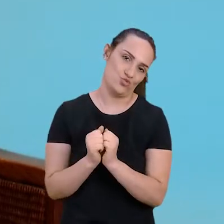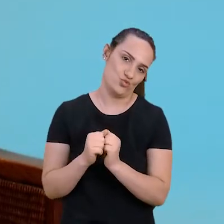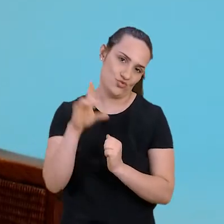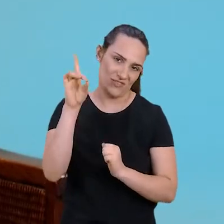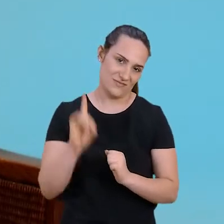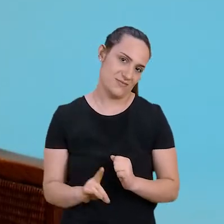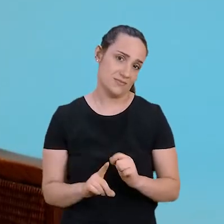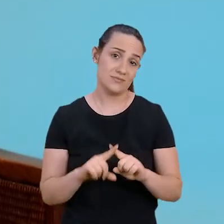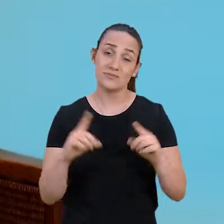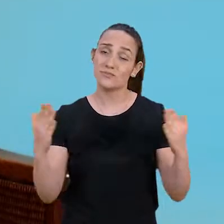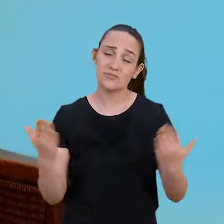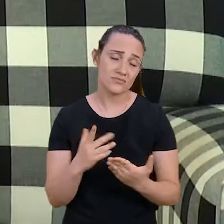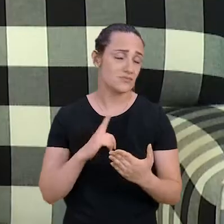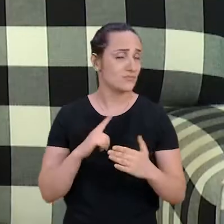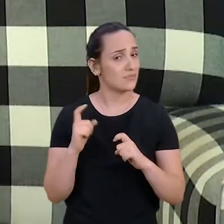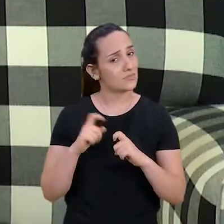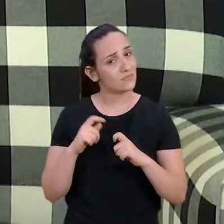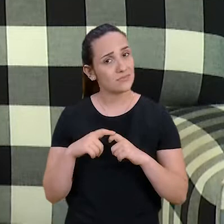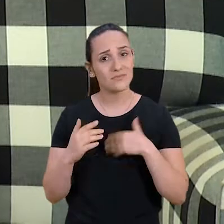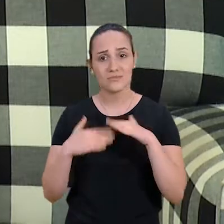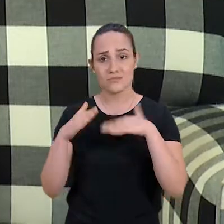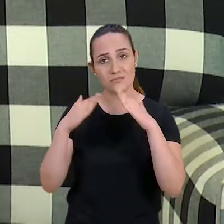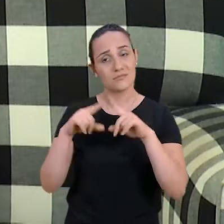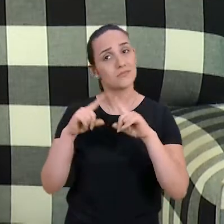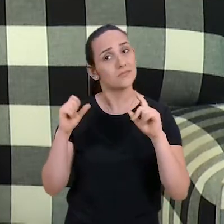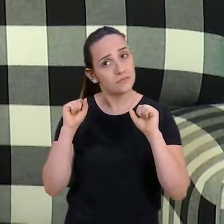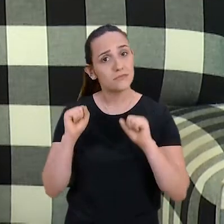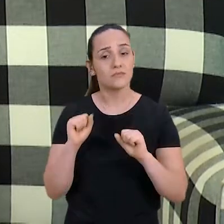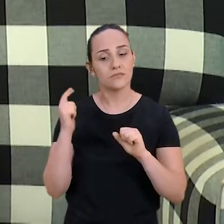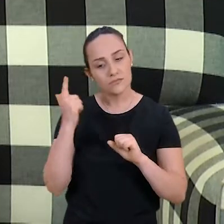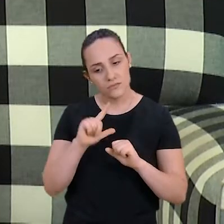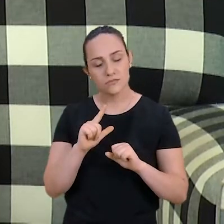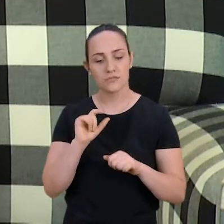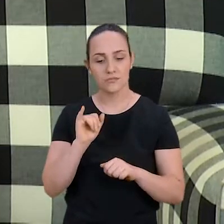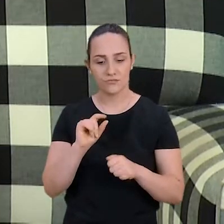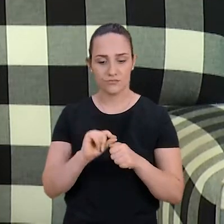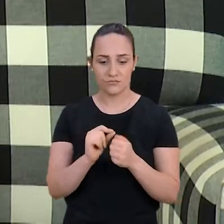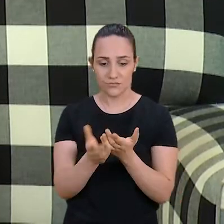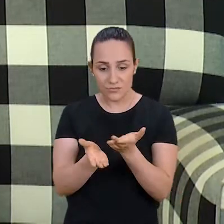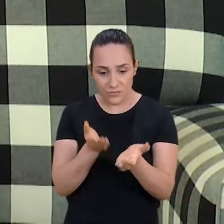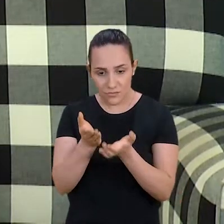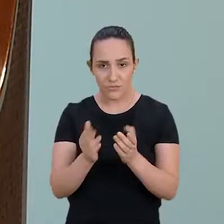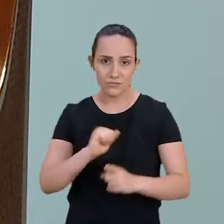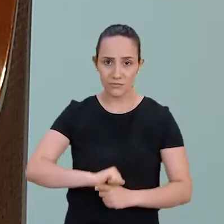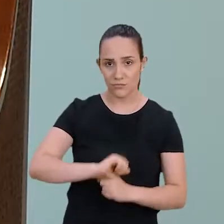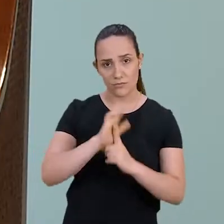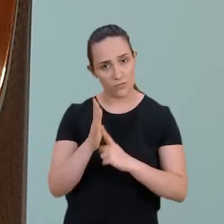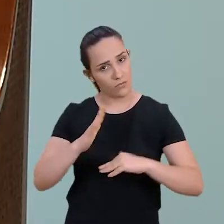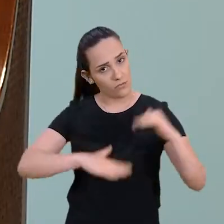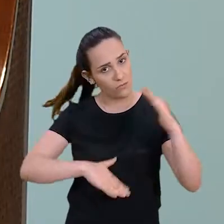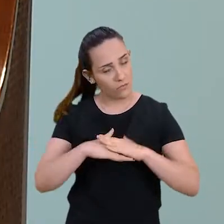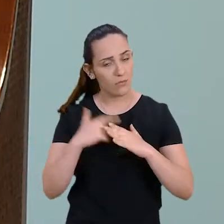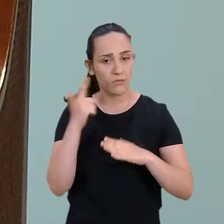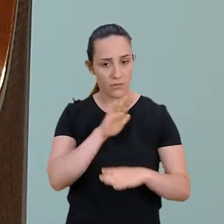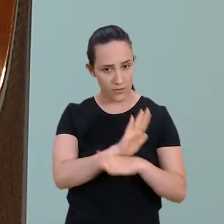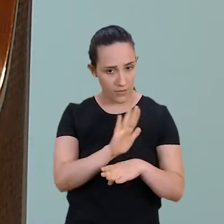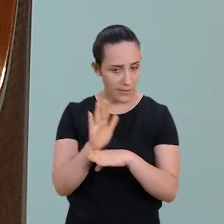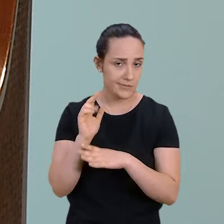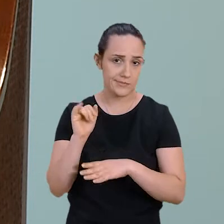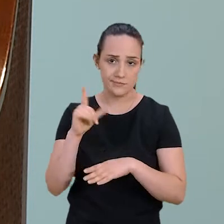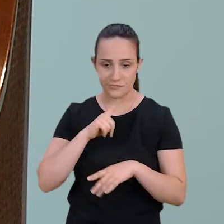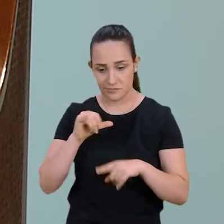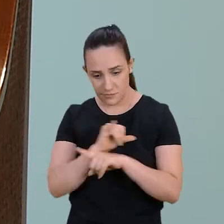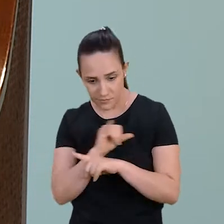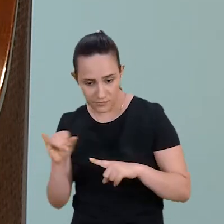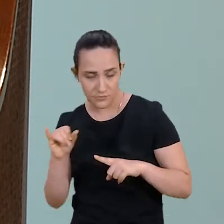com o avanço da medicina, elas são passíveis de, com um tratamento multiprofissional adequado, com os suportes adequados,